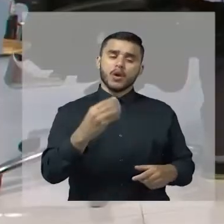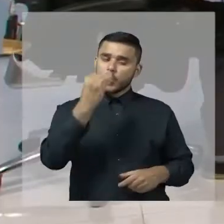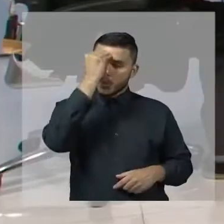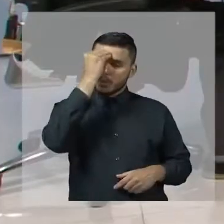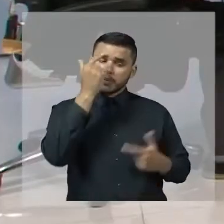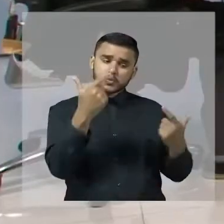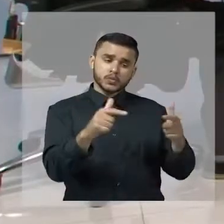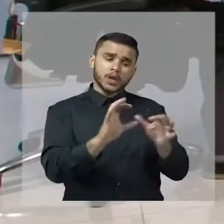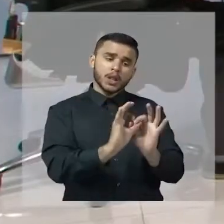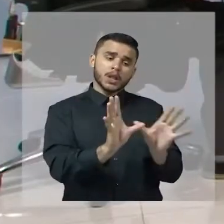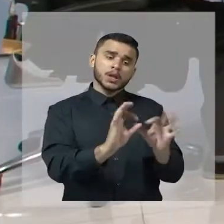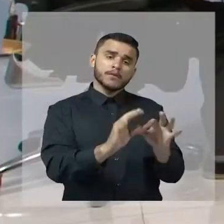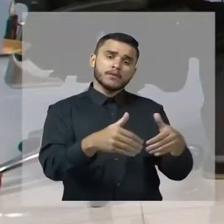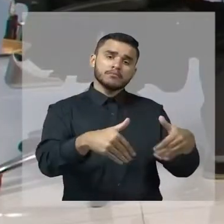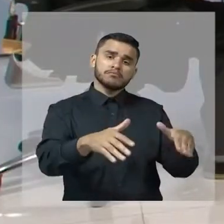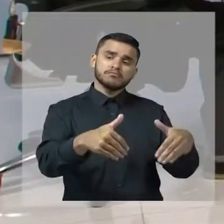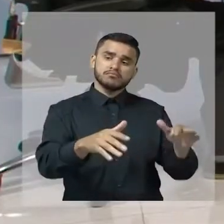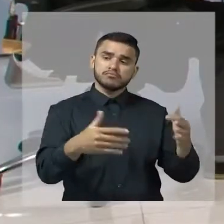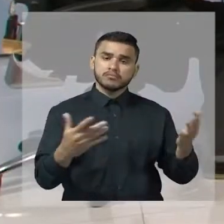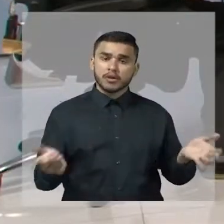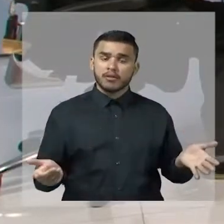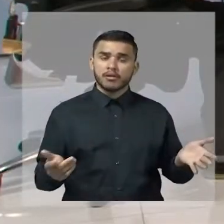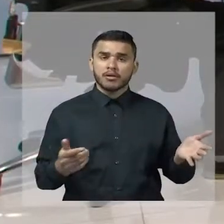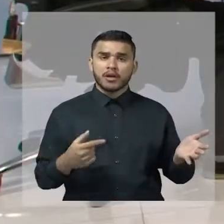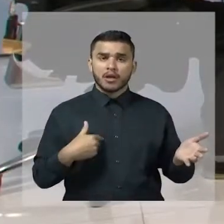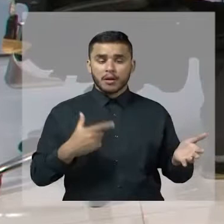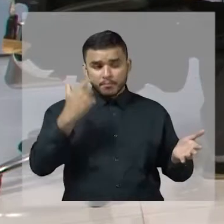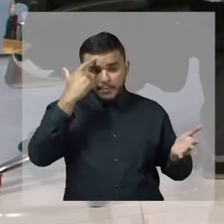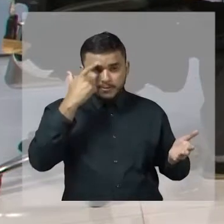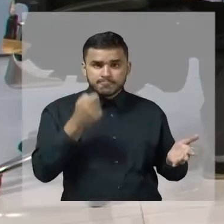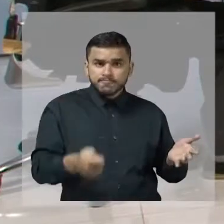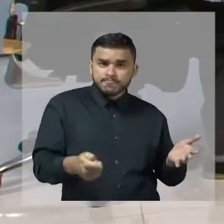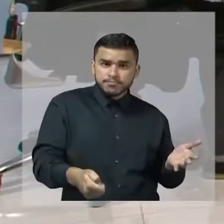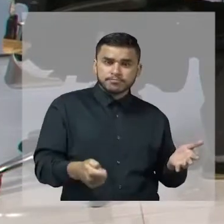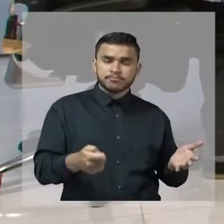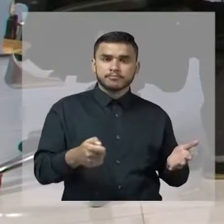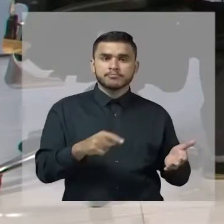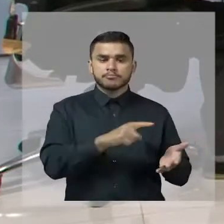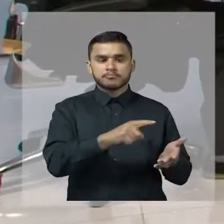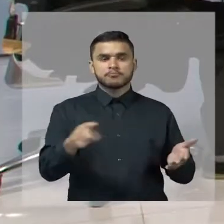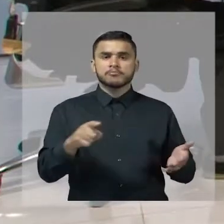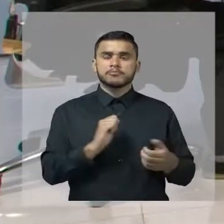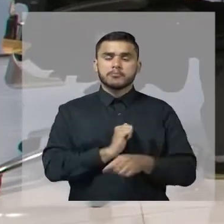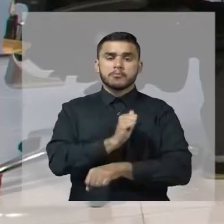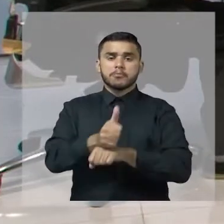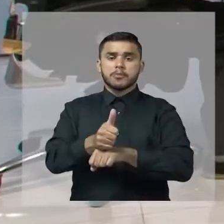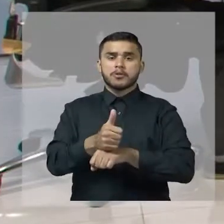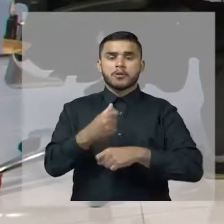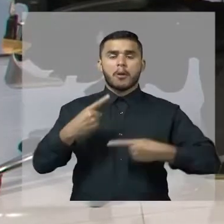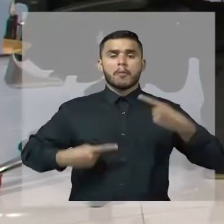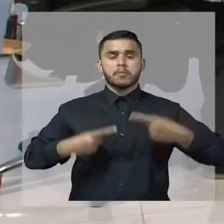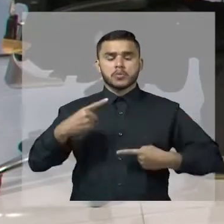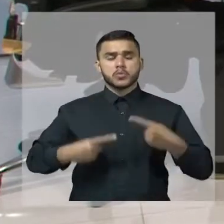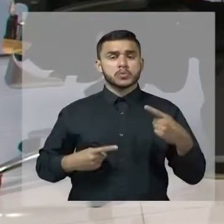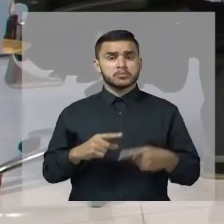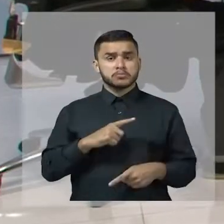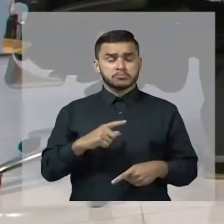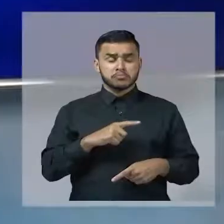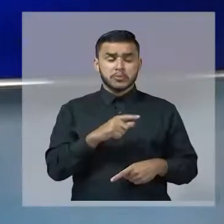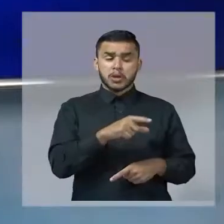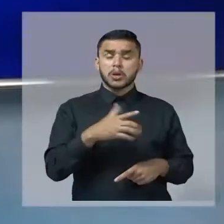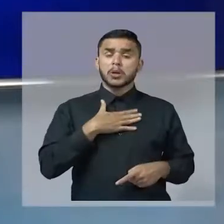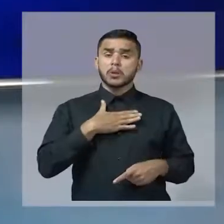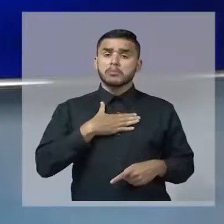seja, foi manter com que os detentores dos cargos eletivos mais vários nas suas